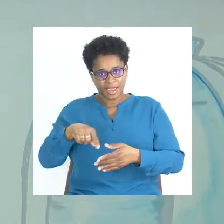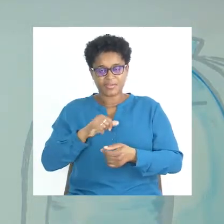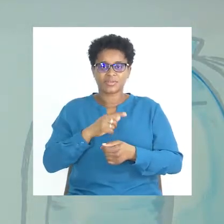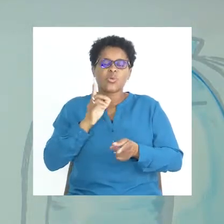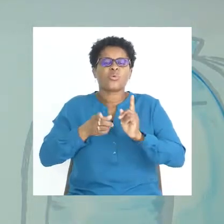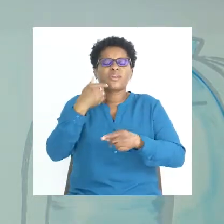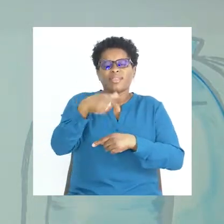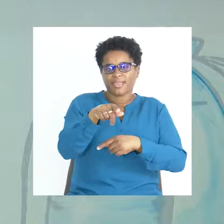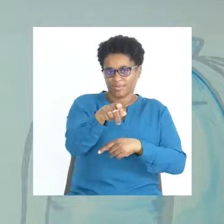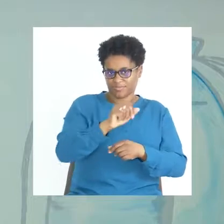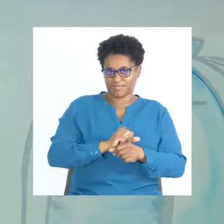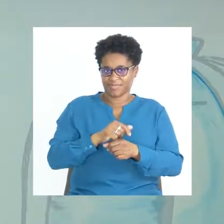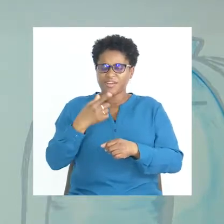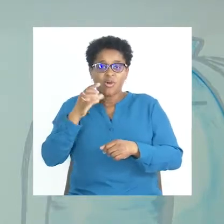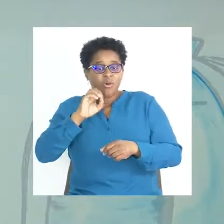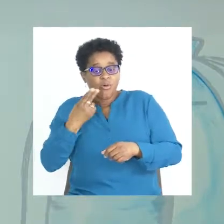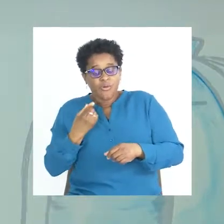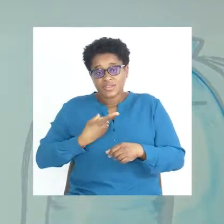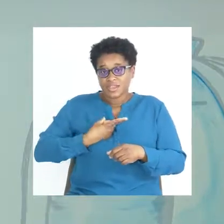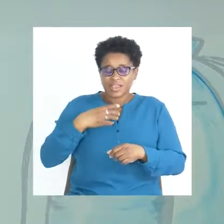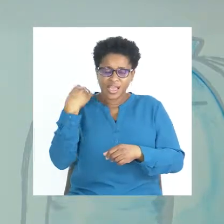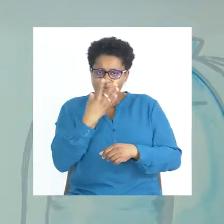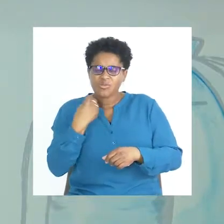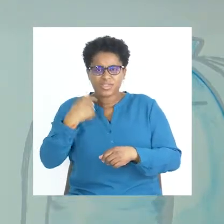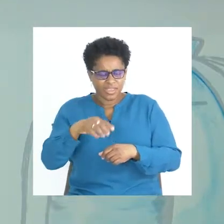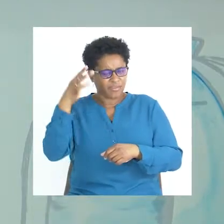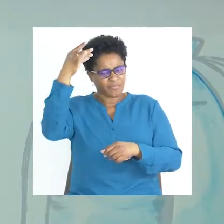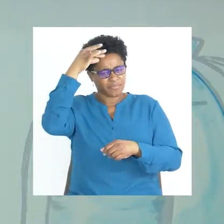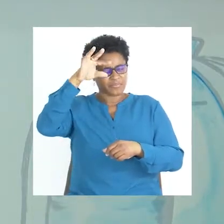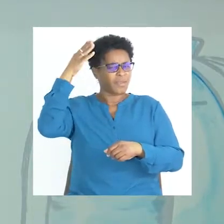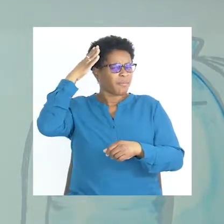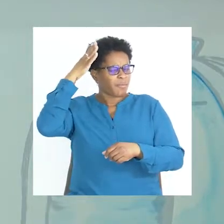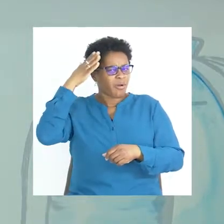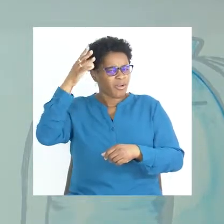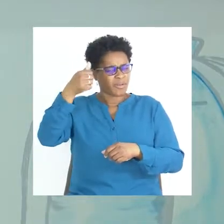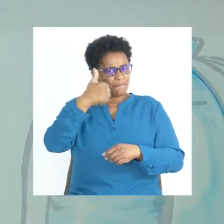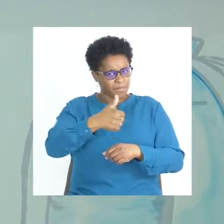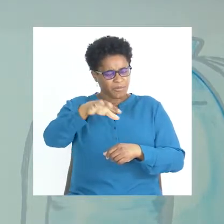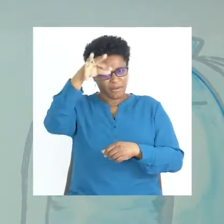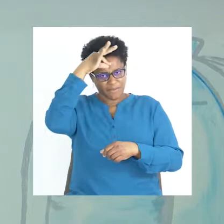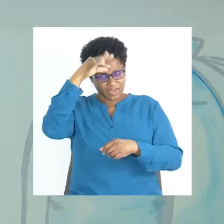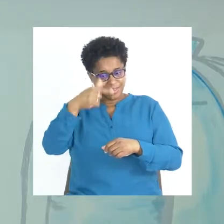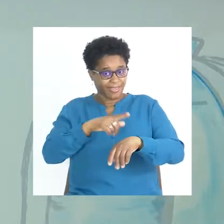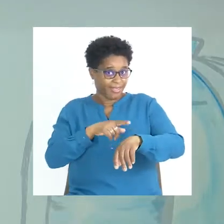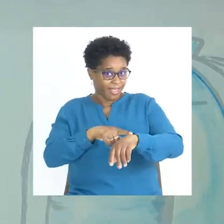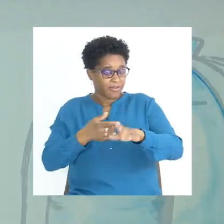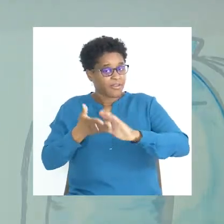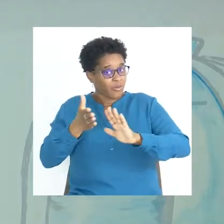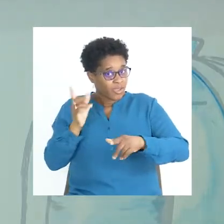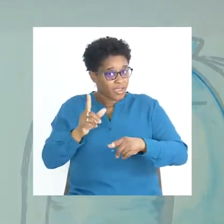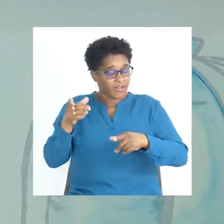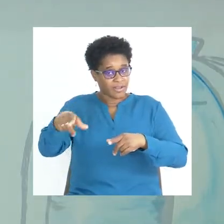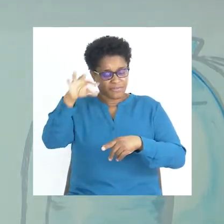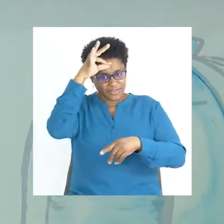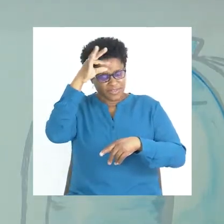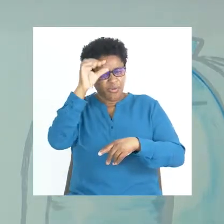ou um lápis, o que tiveres. Ou então seja aquele aluno, aquela aluna que tem boa memória para fixar. Se não tens tempo de lá correr, então vamos lá e